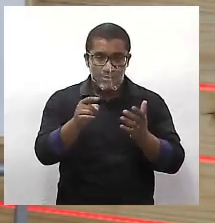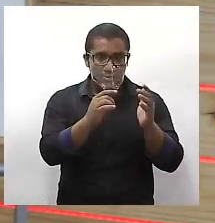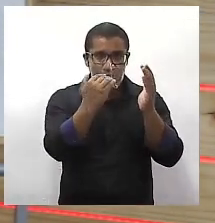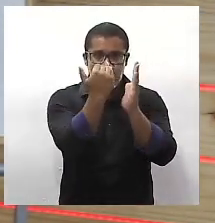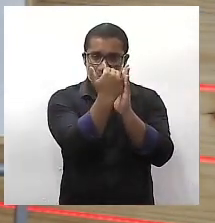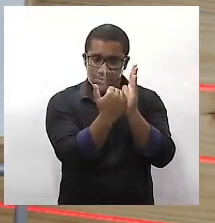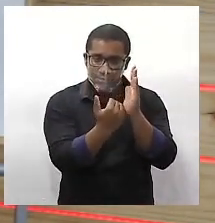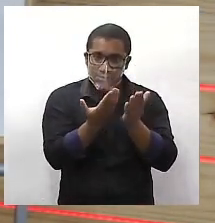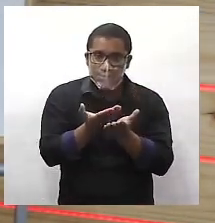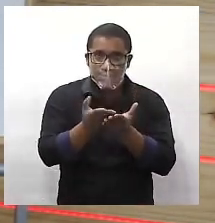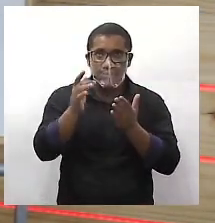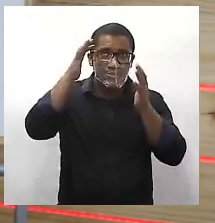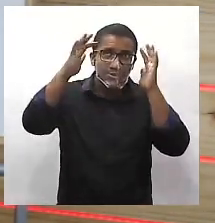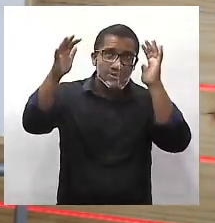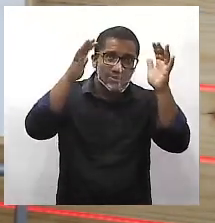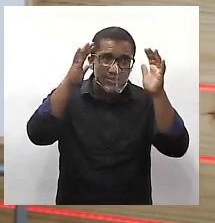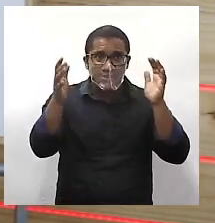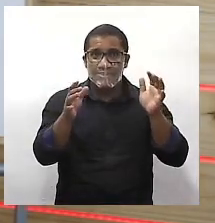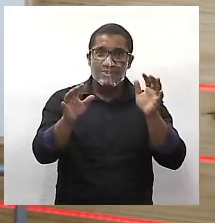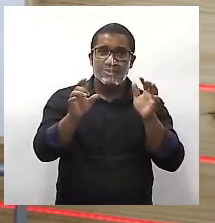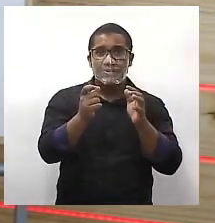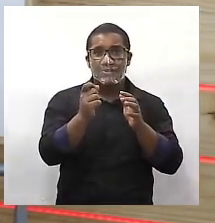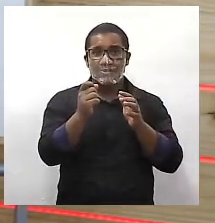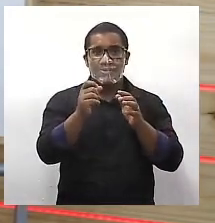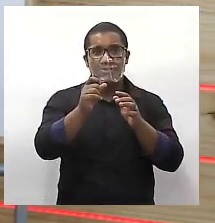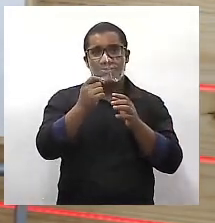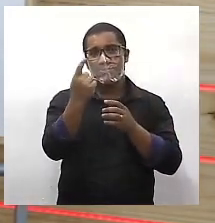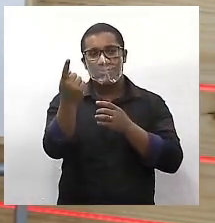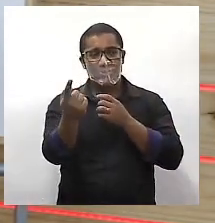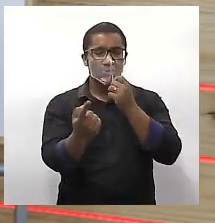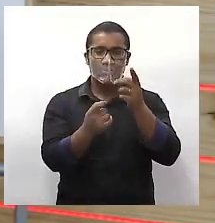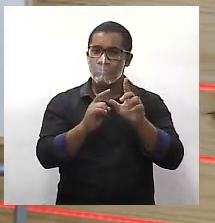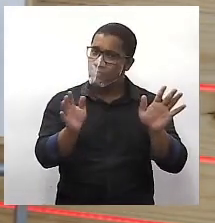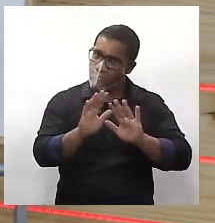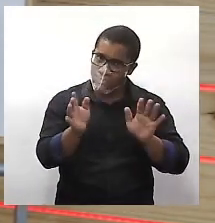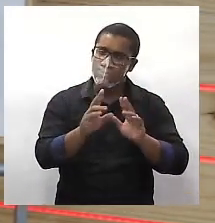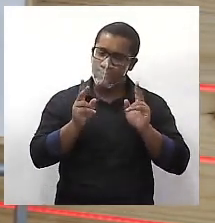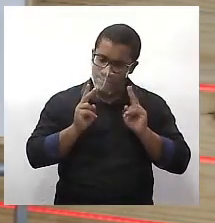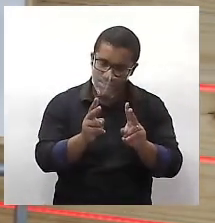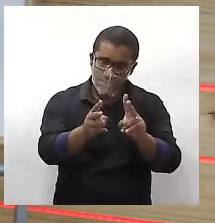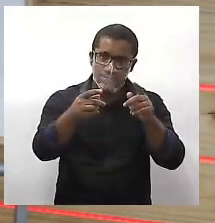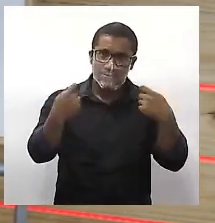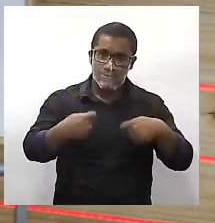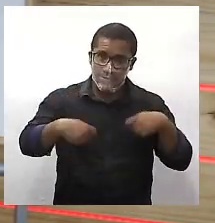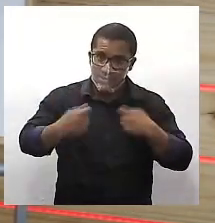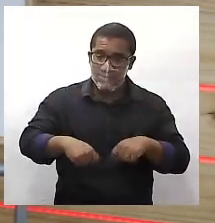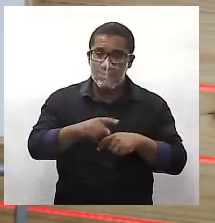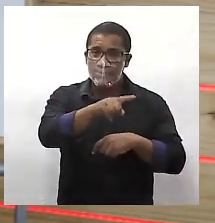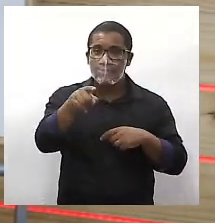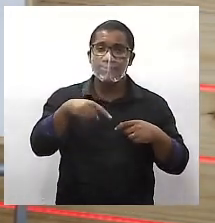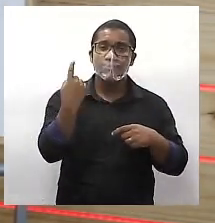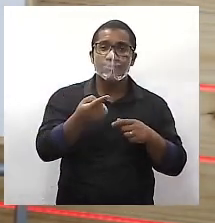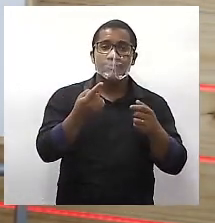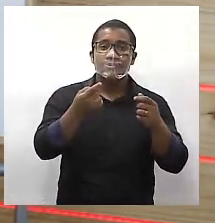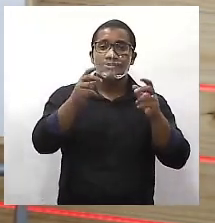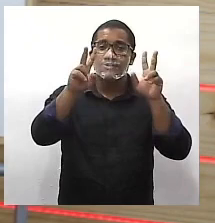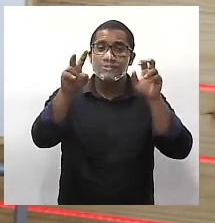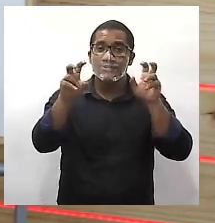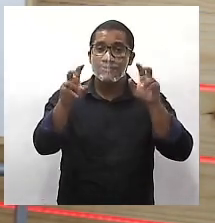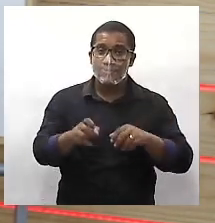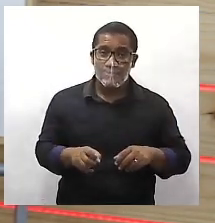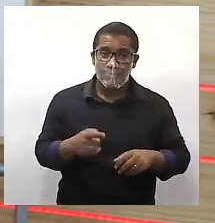das aulas, para tu não ficar com aquelas aulas soltas, tá? Para tu ter uma continuidade. Agora a gente vai começar a trabalhar